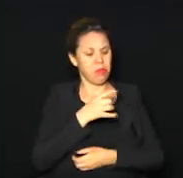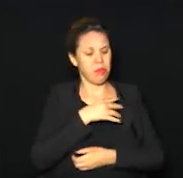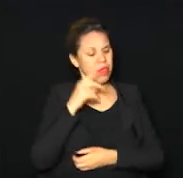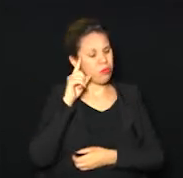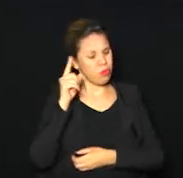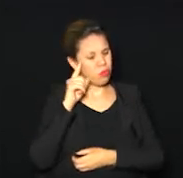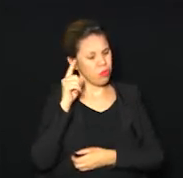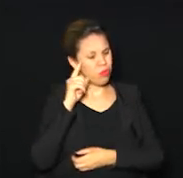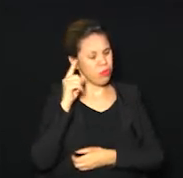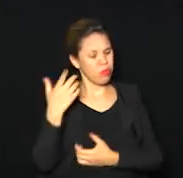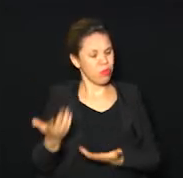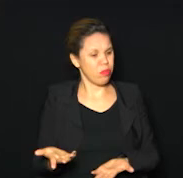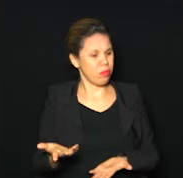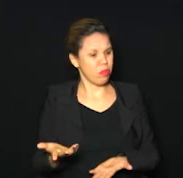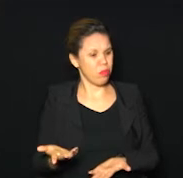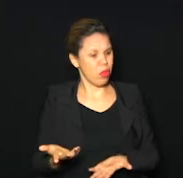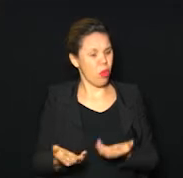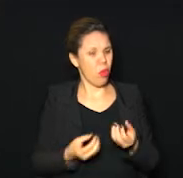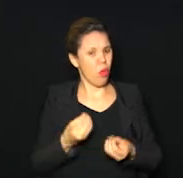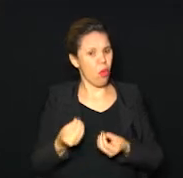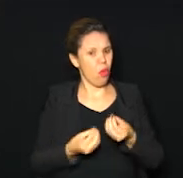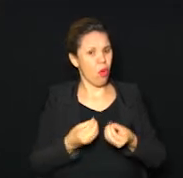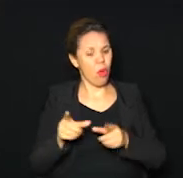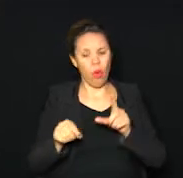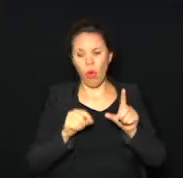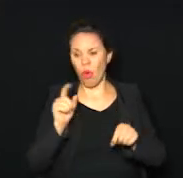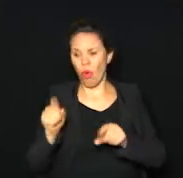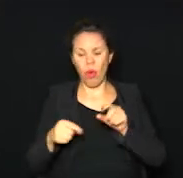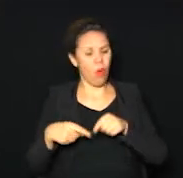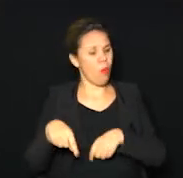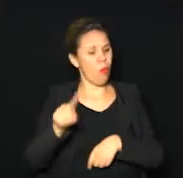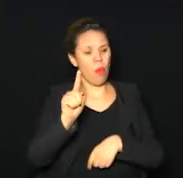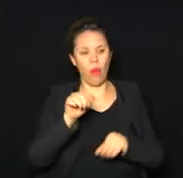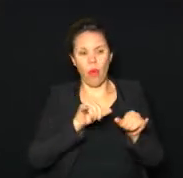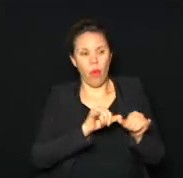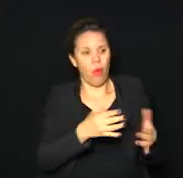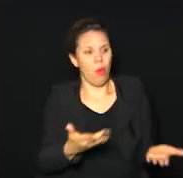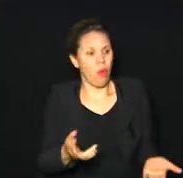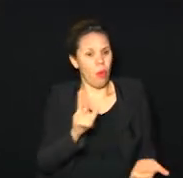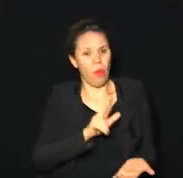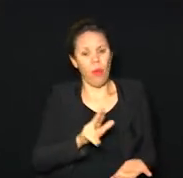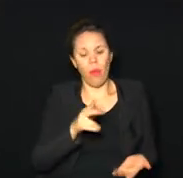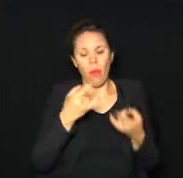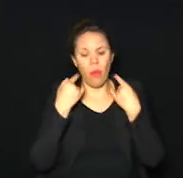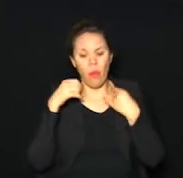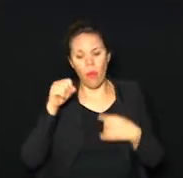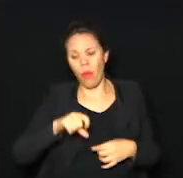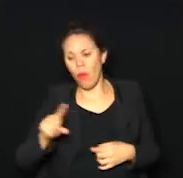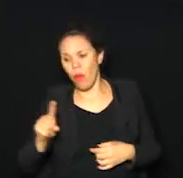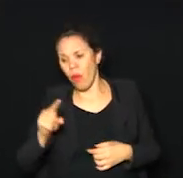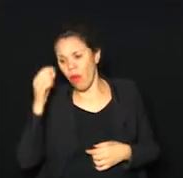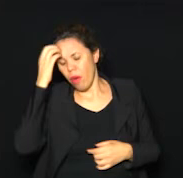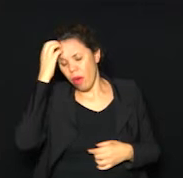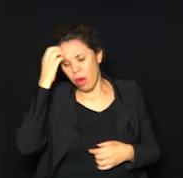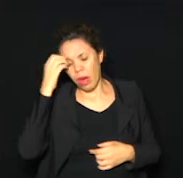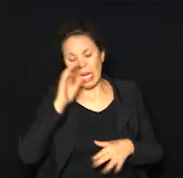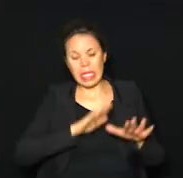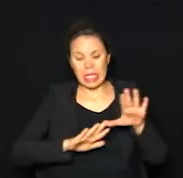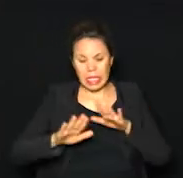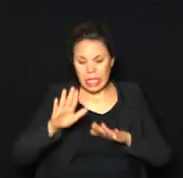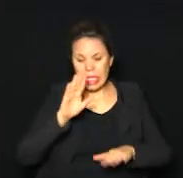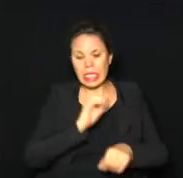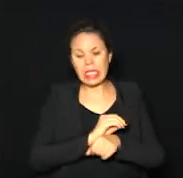diário. A gente não tem essa opção de não ir ao mercado, de usar ou não usar máscara. A gente está tomando todos